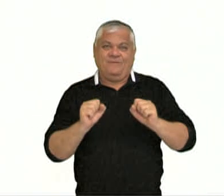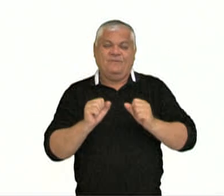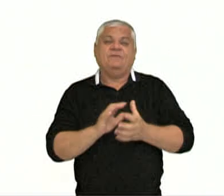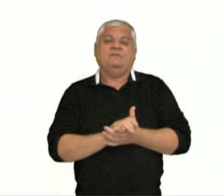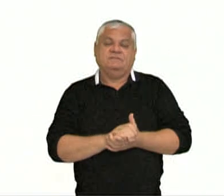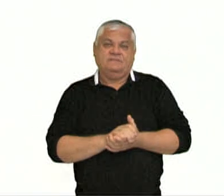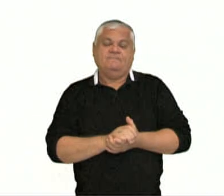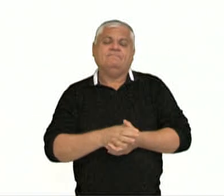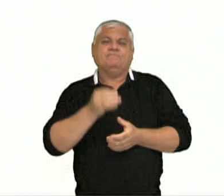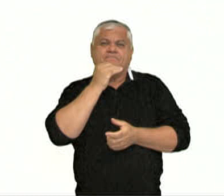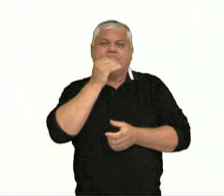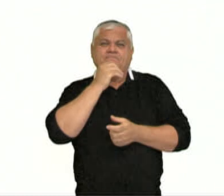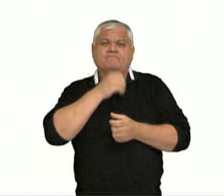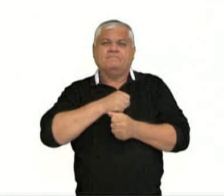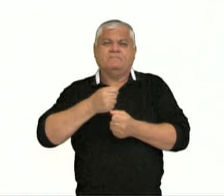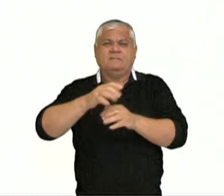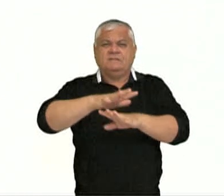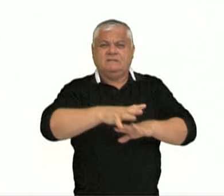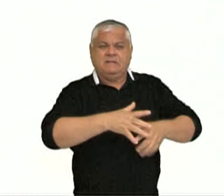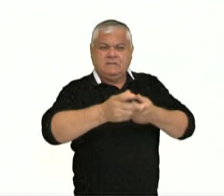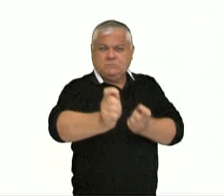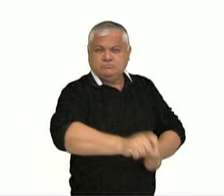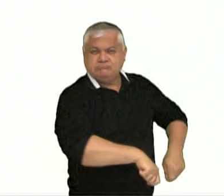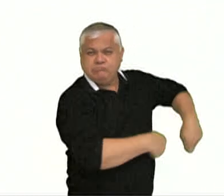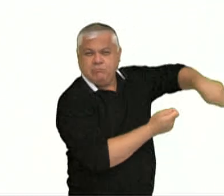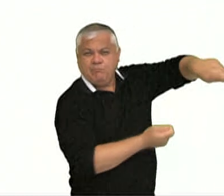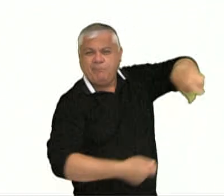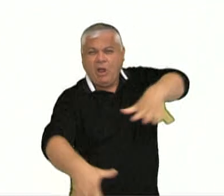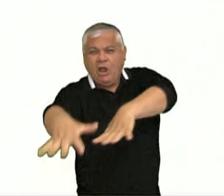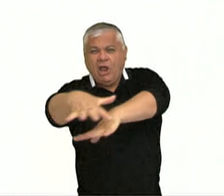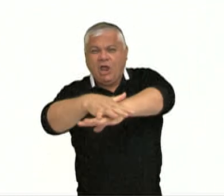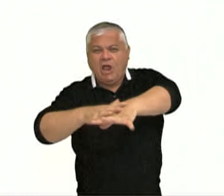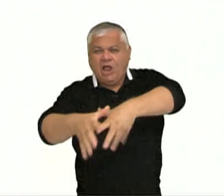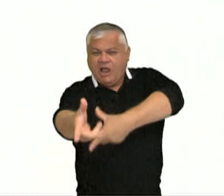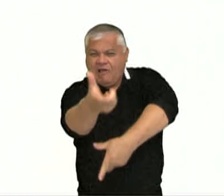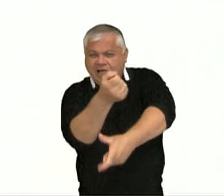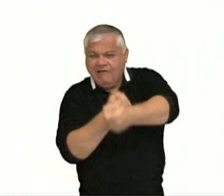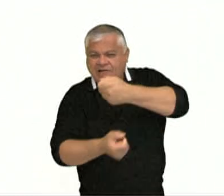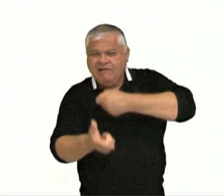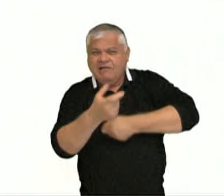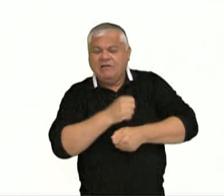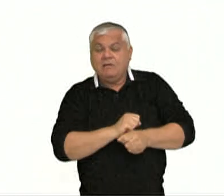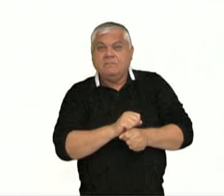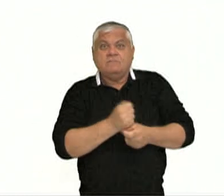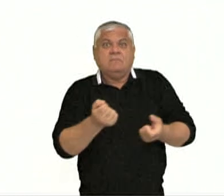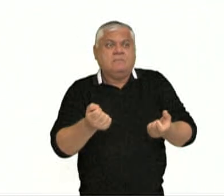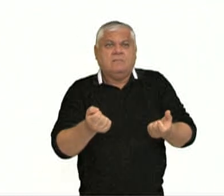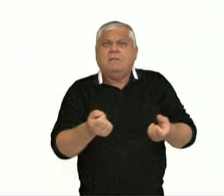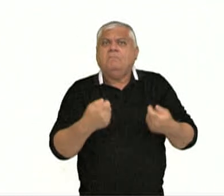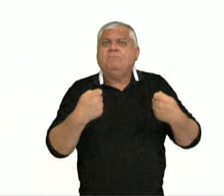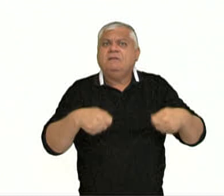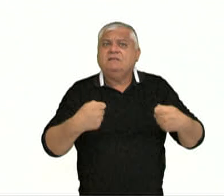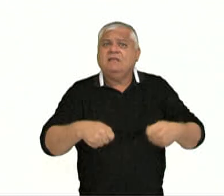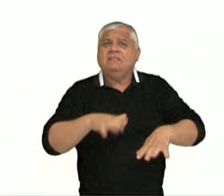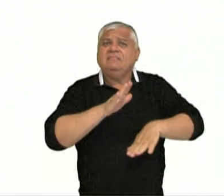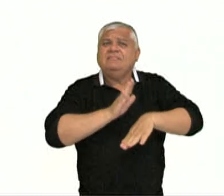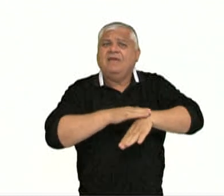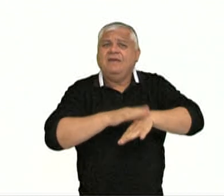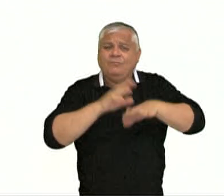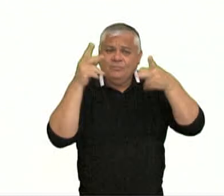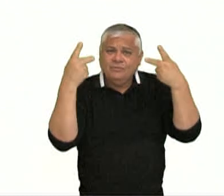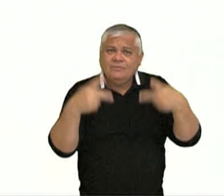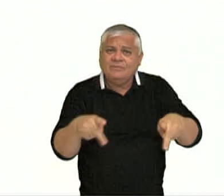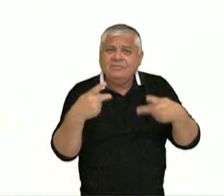lá e pesco quantidades enormes sem pensar que esse meio natural precisa de um tempo